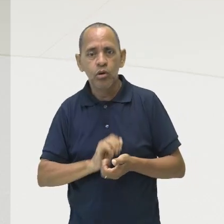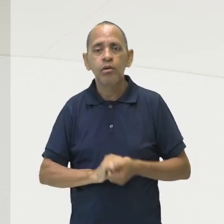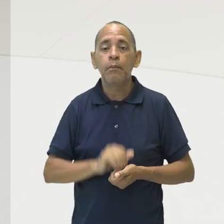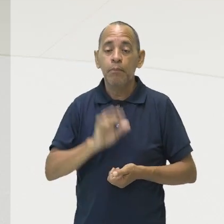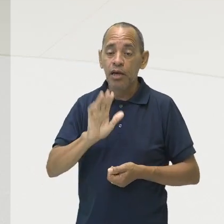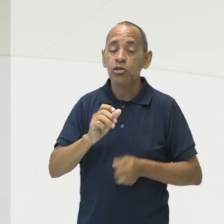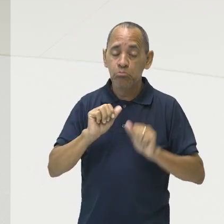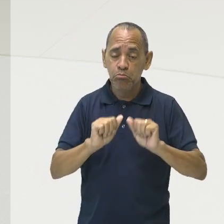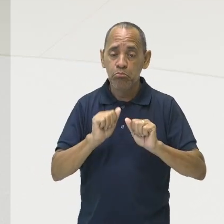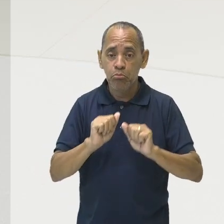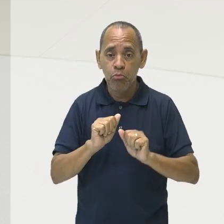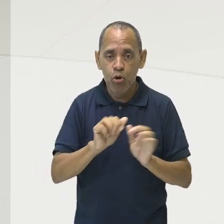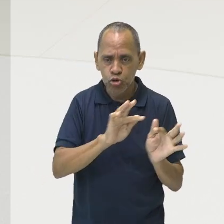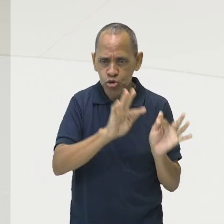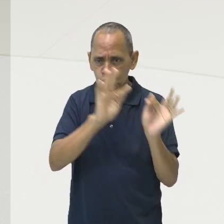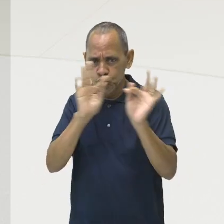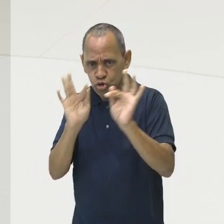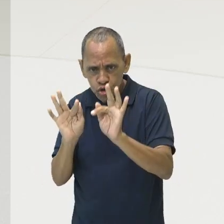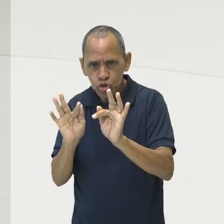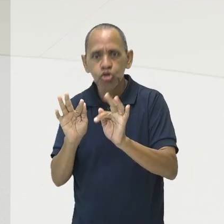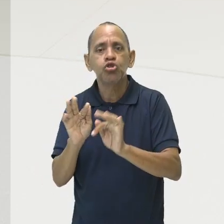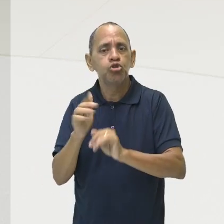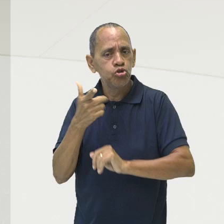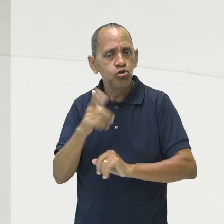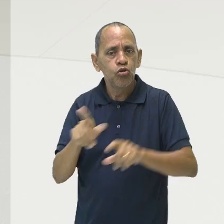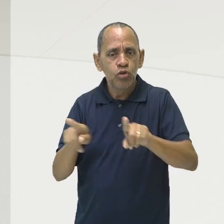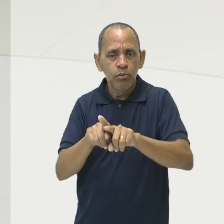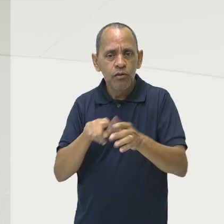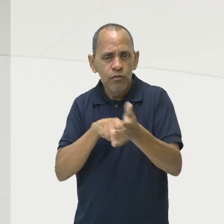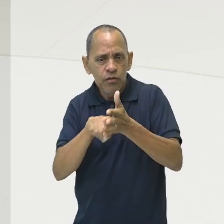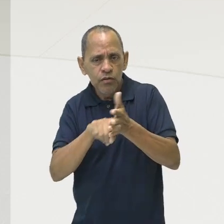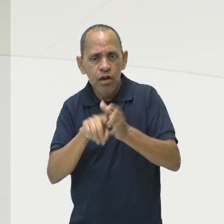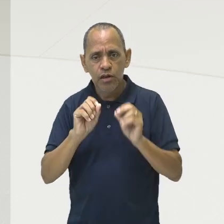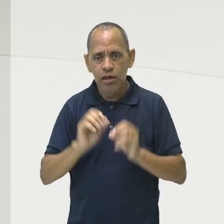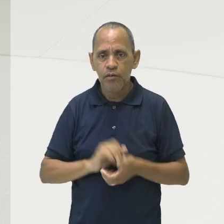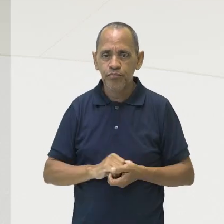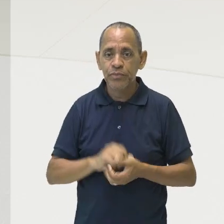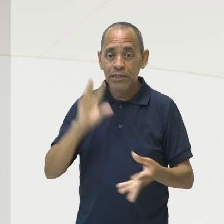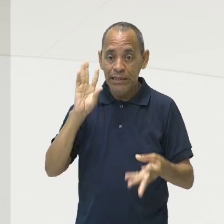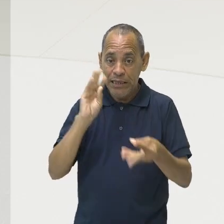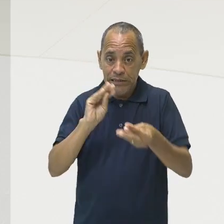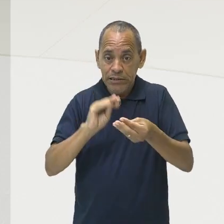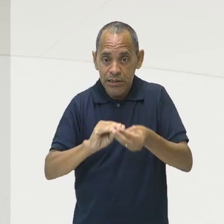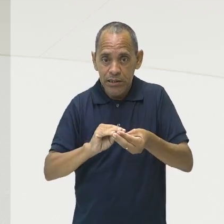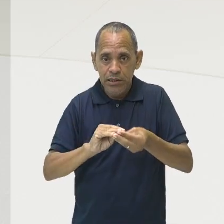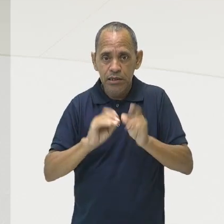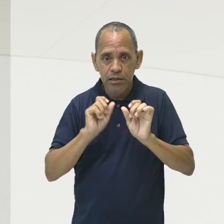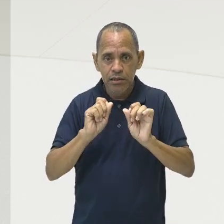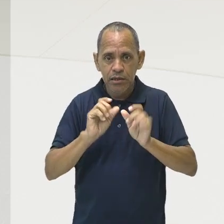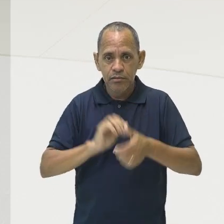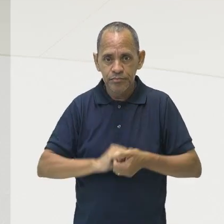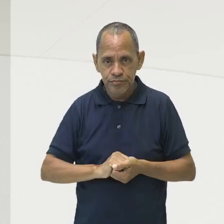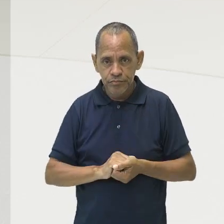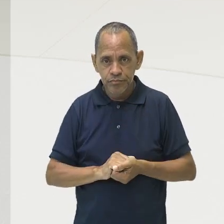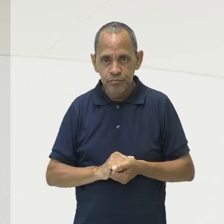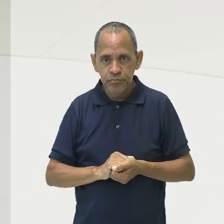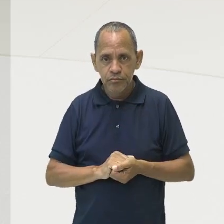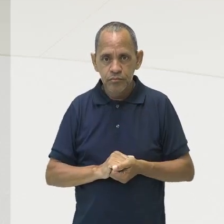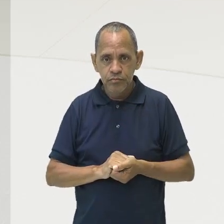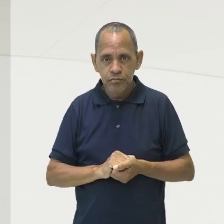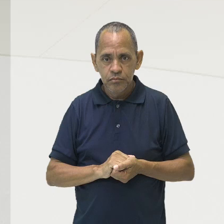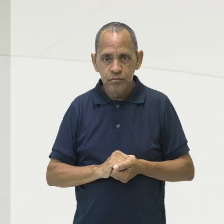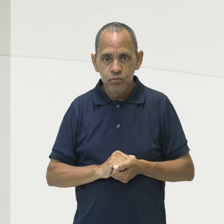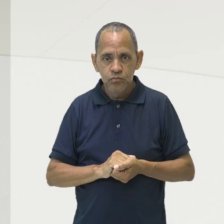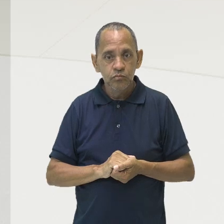novamente. Então, muito bem. O que a gente acabou de verificar foi a resenha, né? Resenhou sobre o texto, sobre